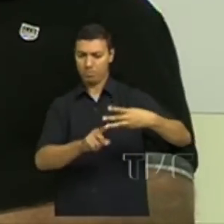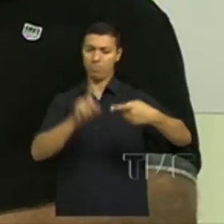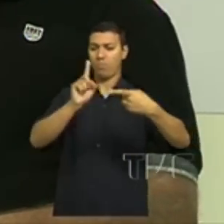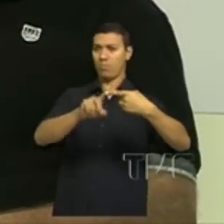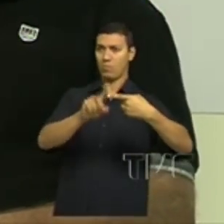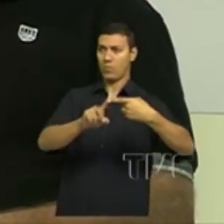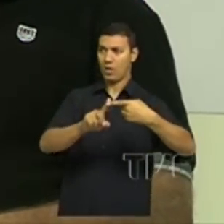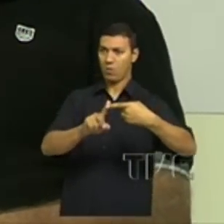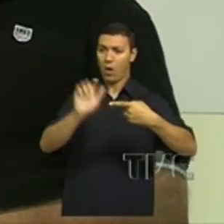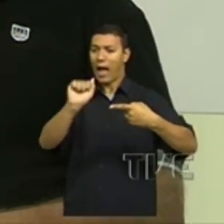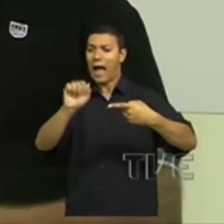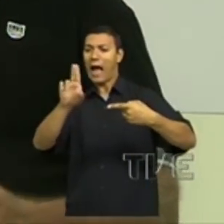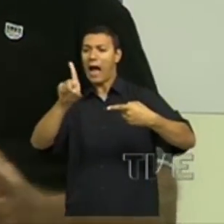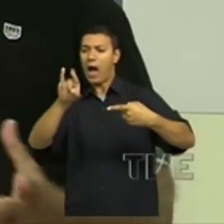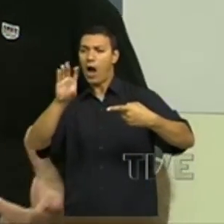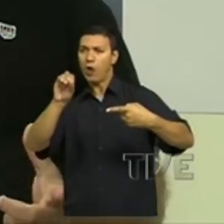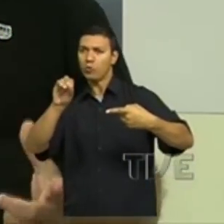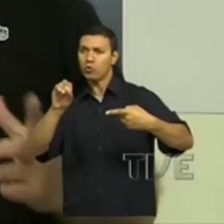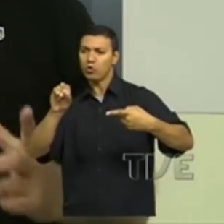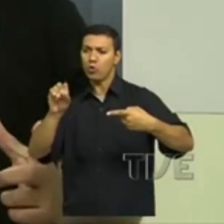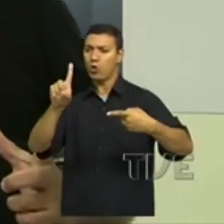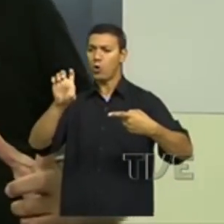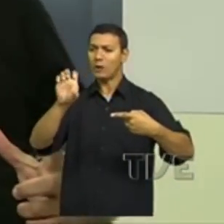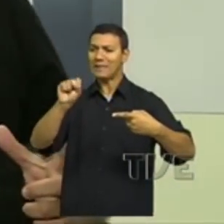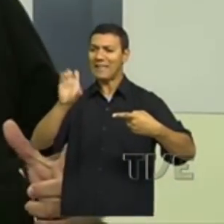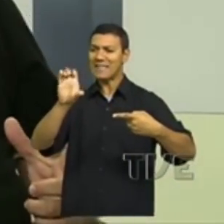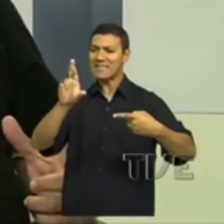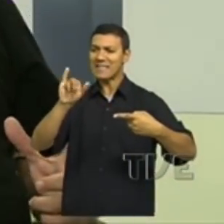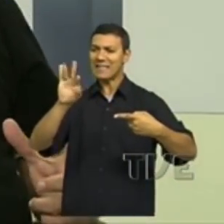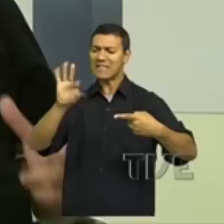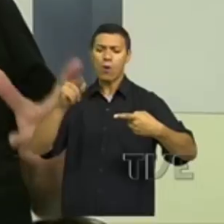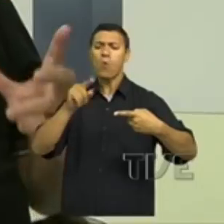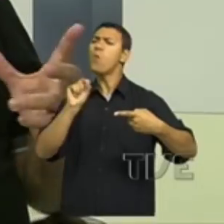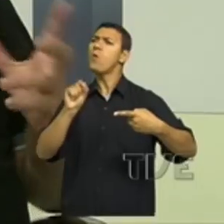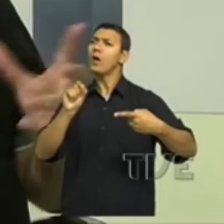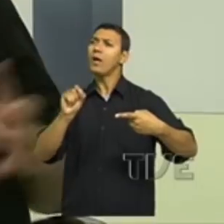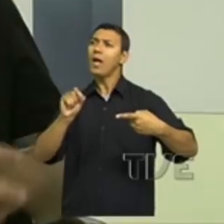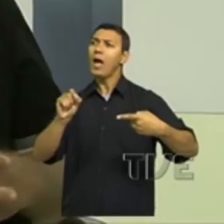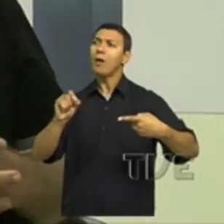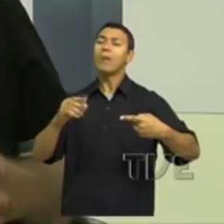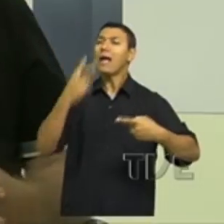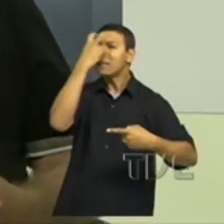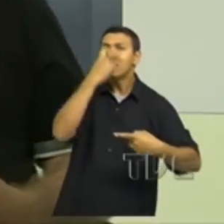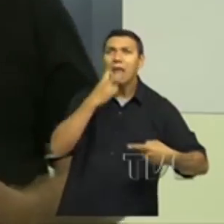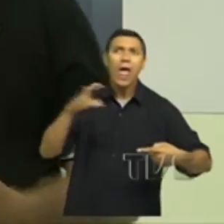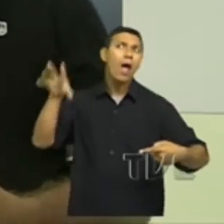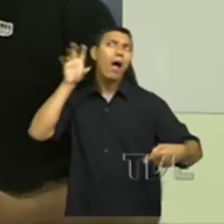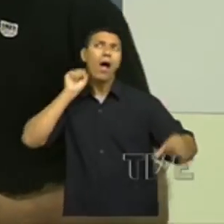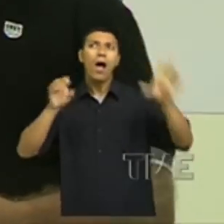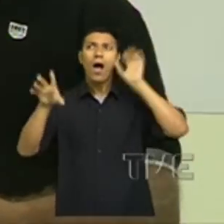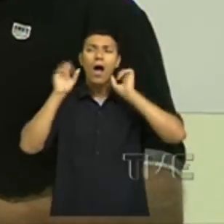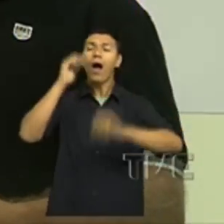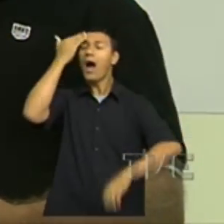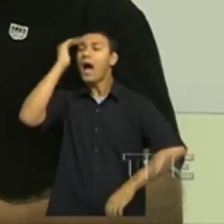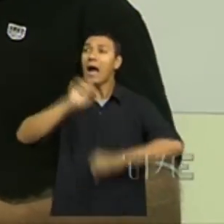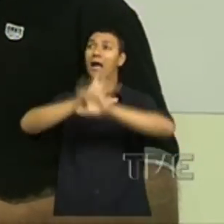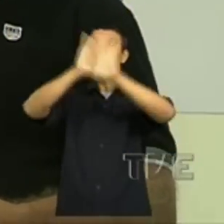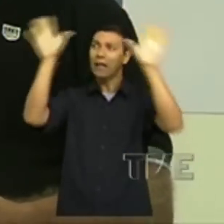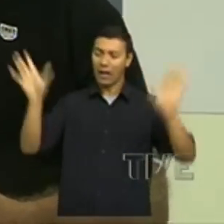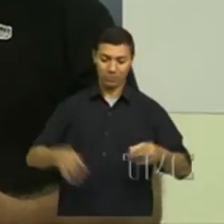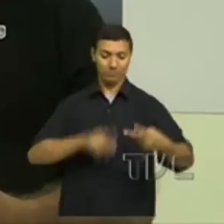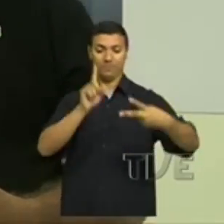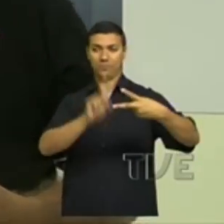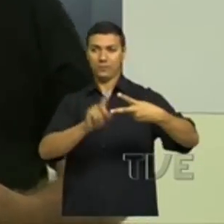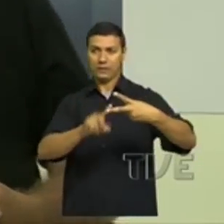A audiodescrição, que é o que o Som da Luz inicialmente começou a trabalhar. Janela de